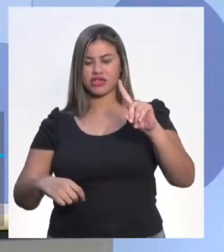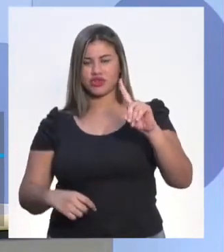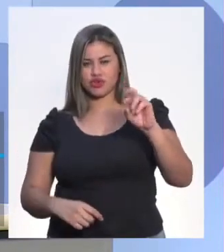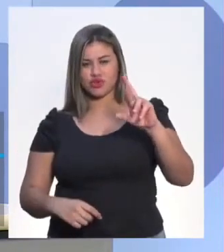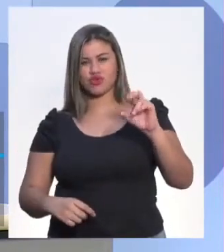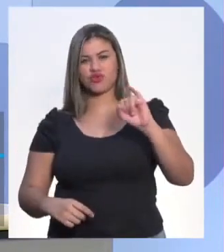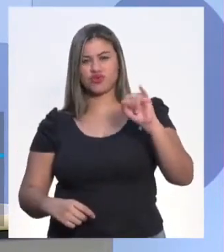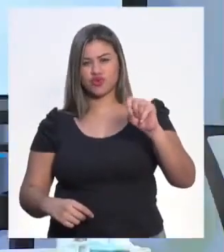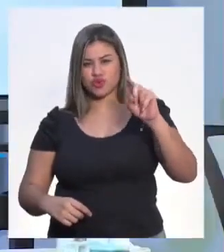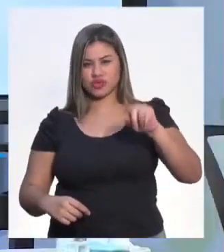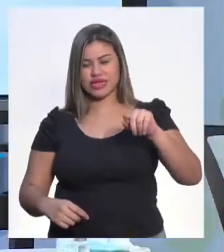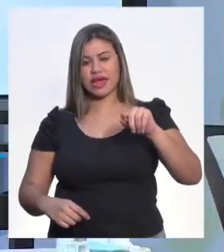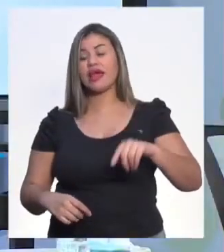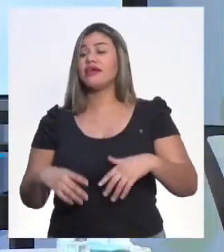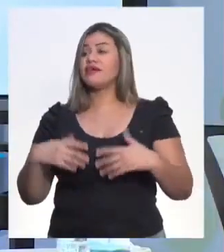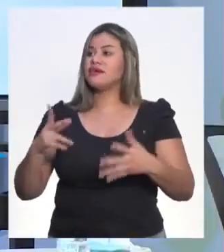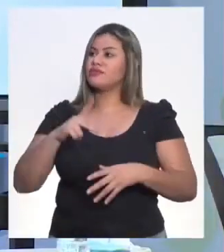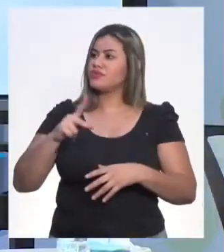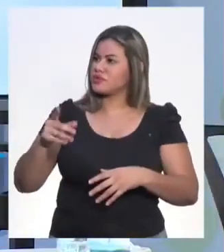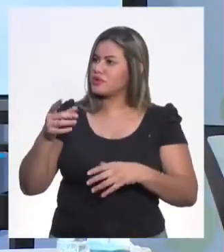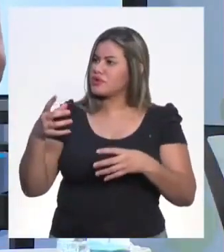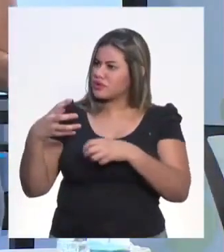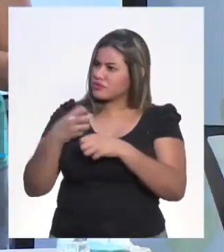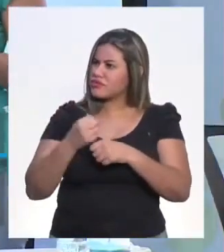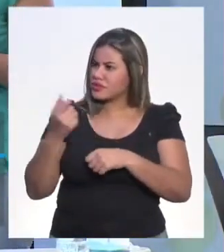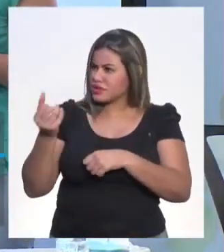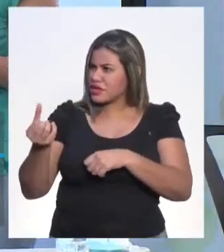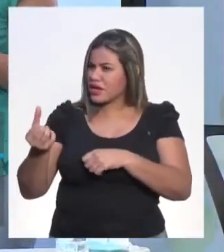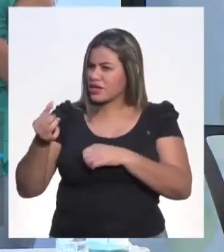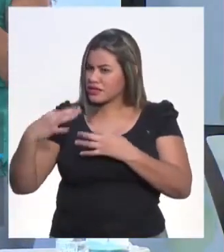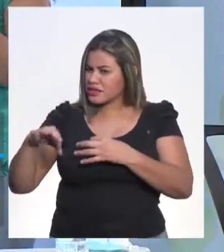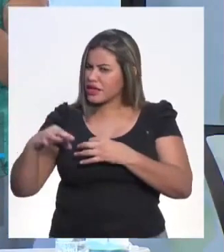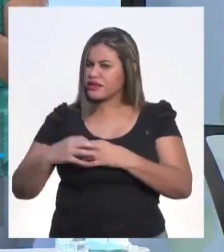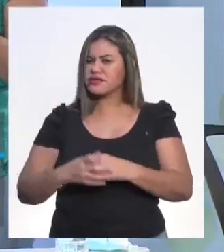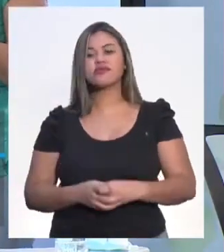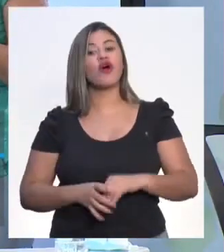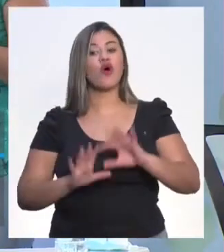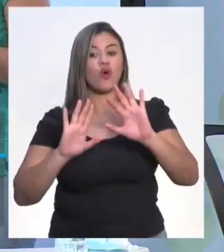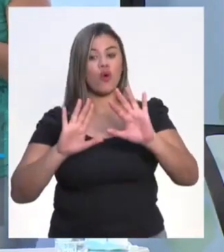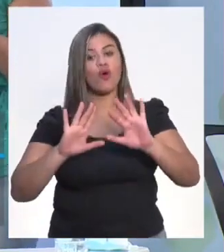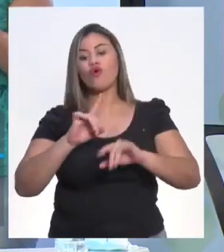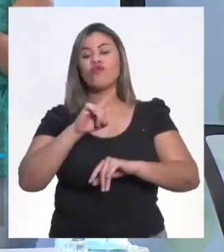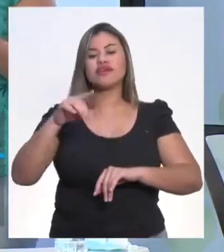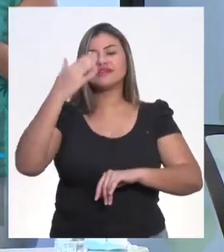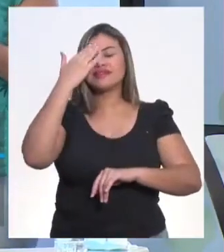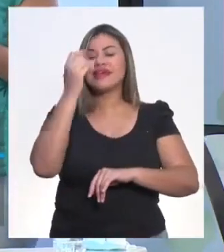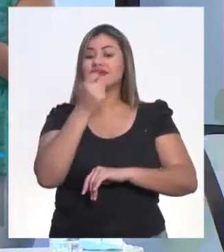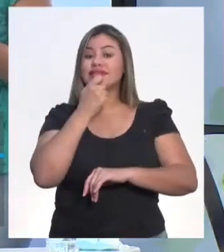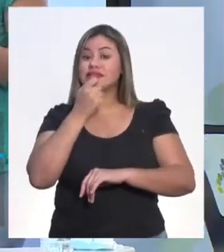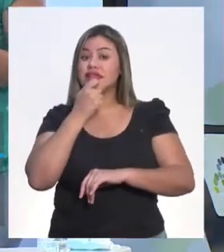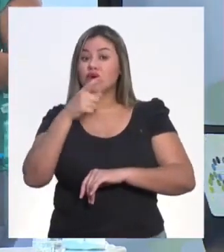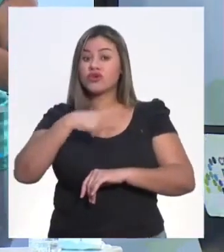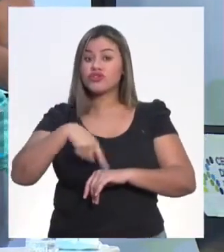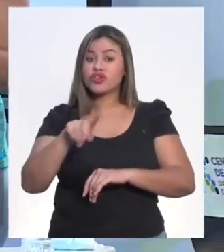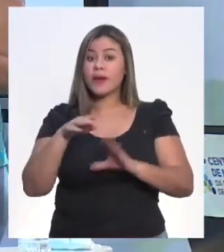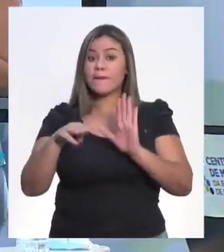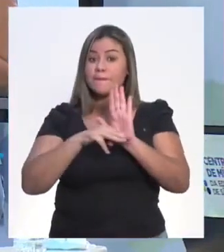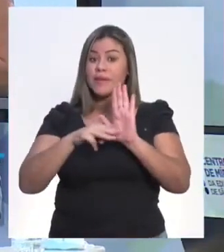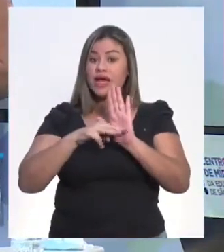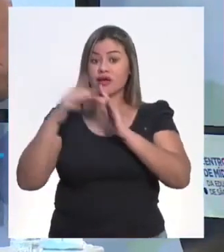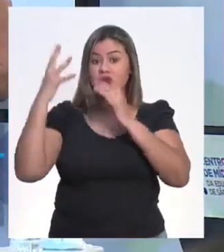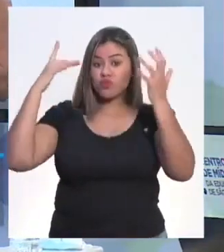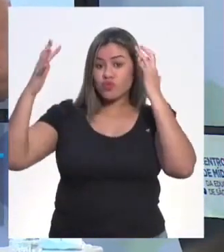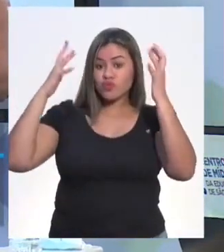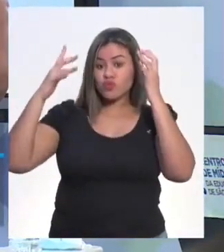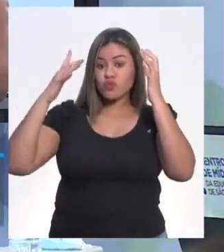são 6? Muito bem, pessoal. Então, quem ainda não está entendendo, preste atenção. Nós estamos utilizando o mesmo